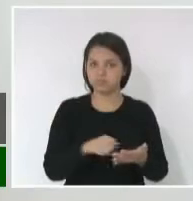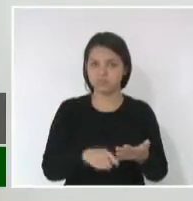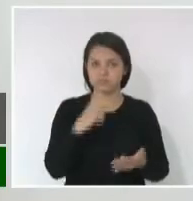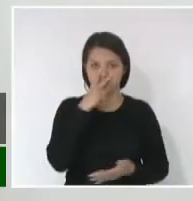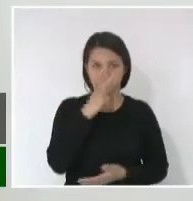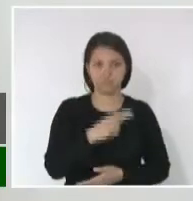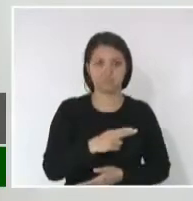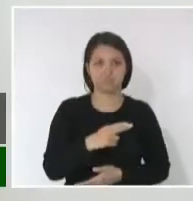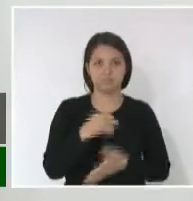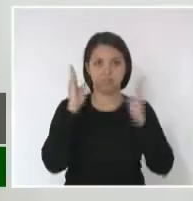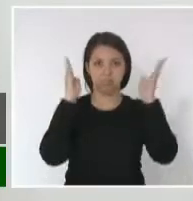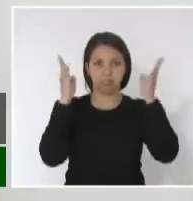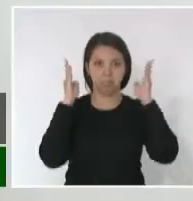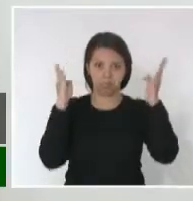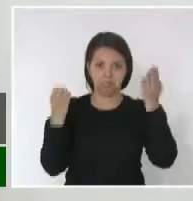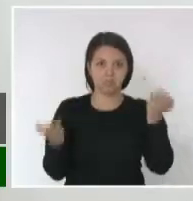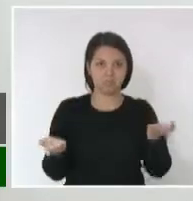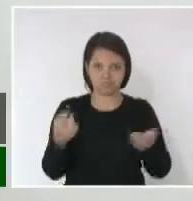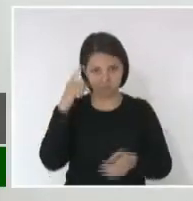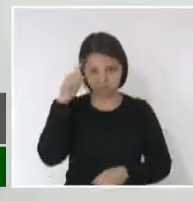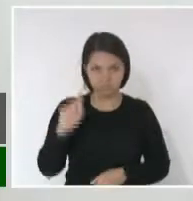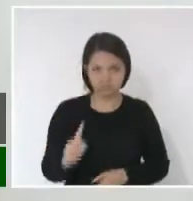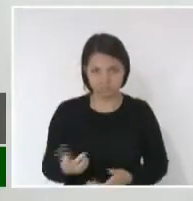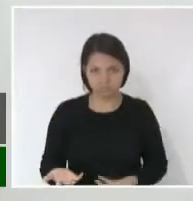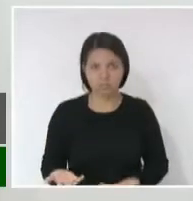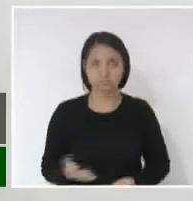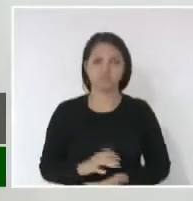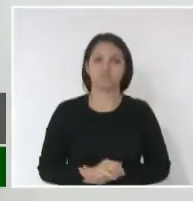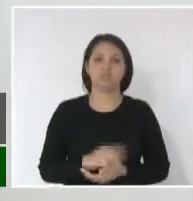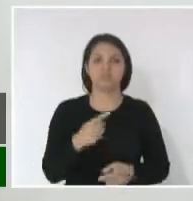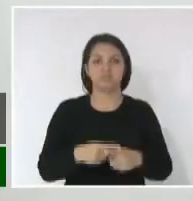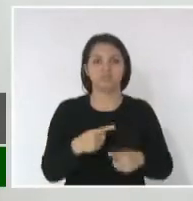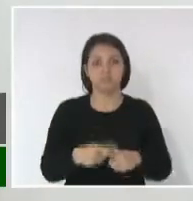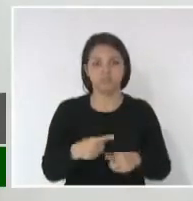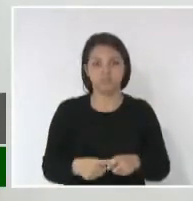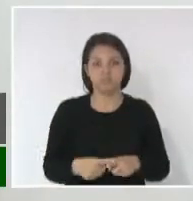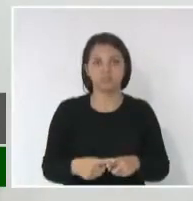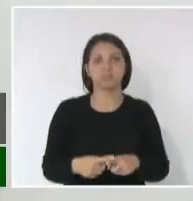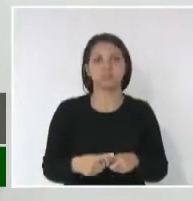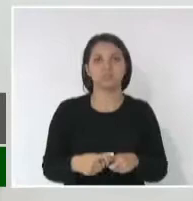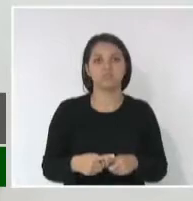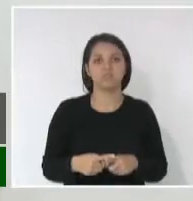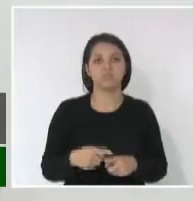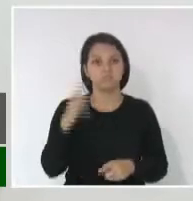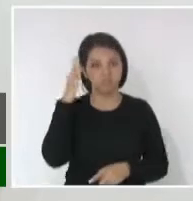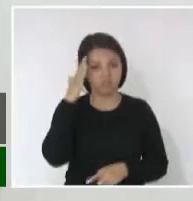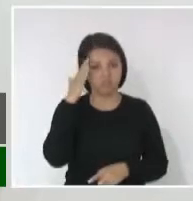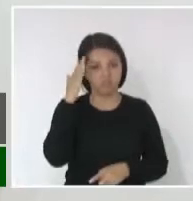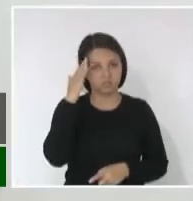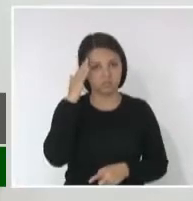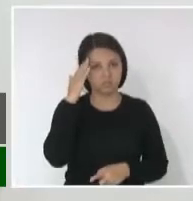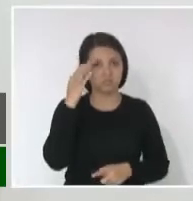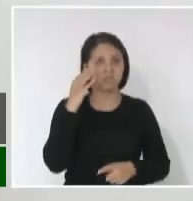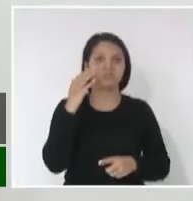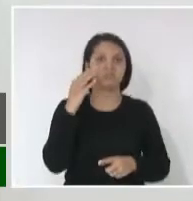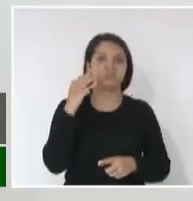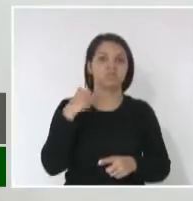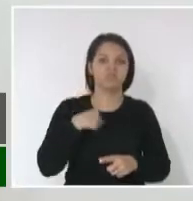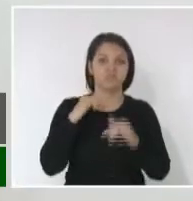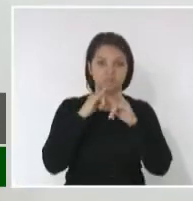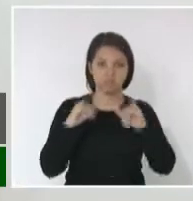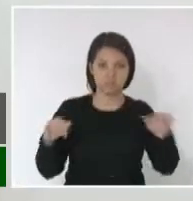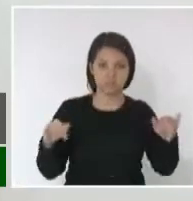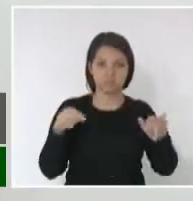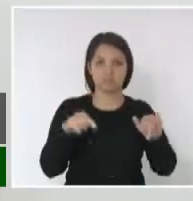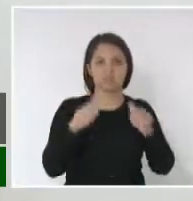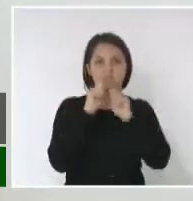burrice enorme, porque colocar ali, quando se trata na comunicação que fiz à casa, como